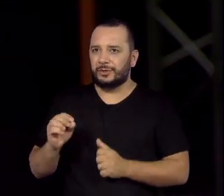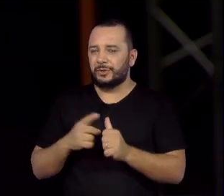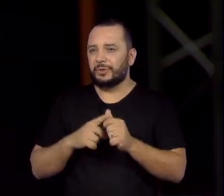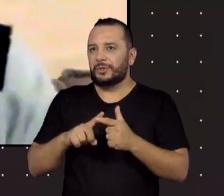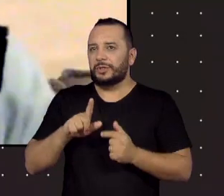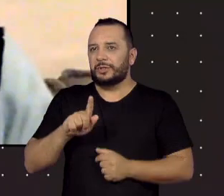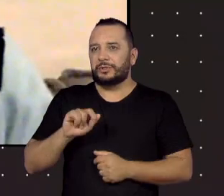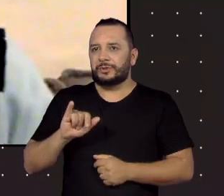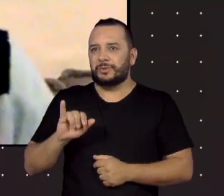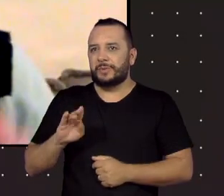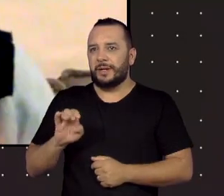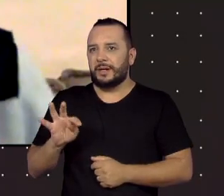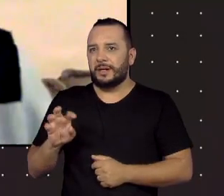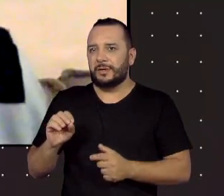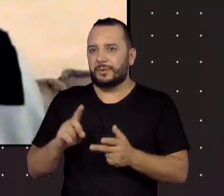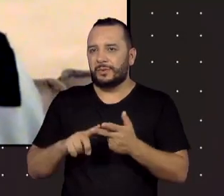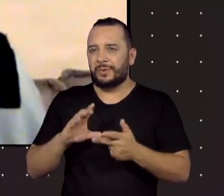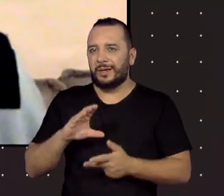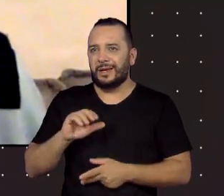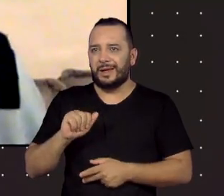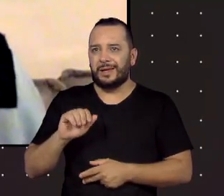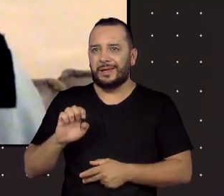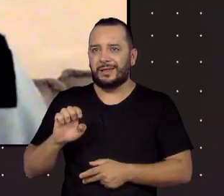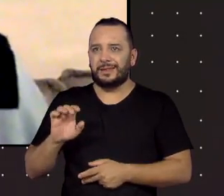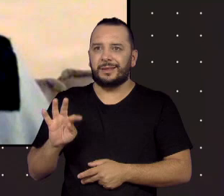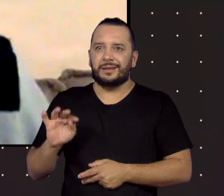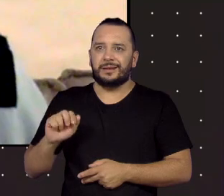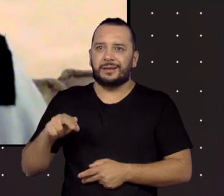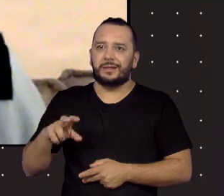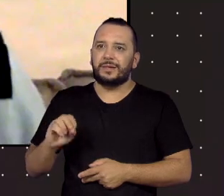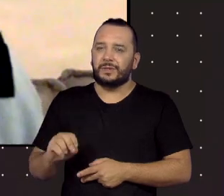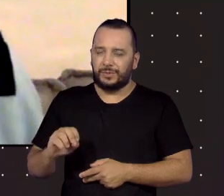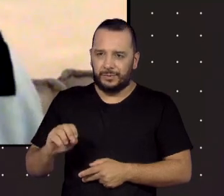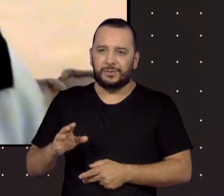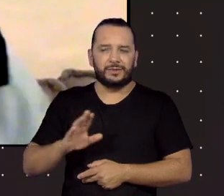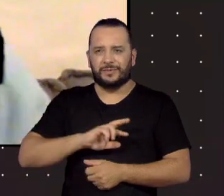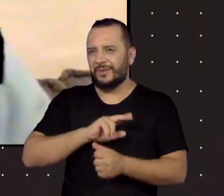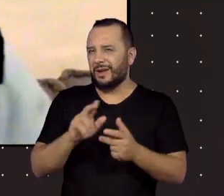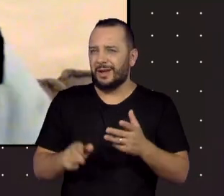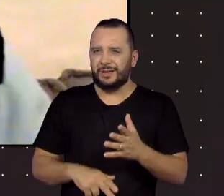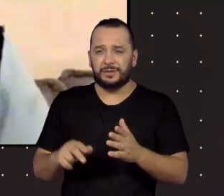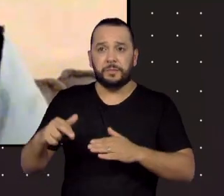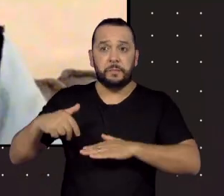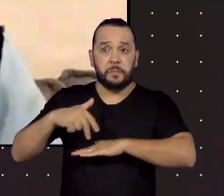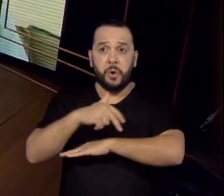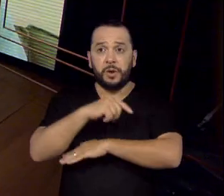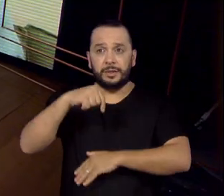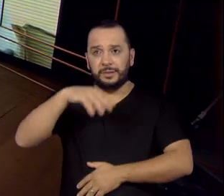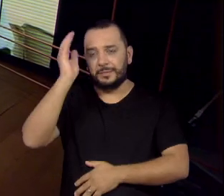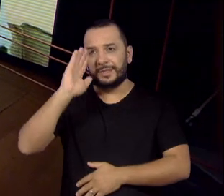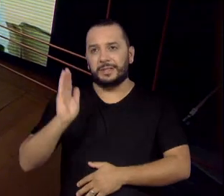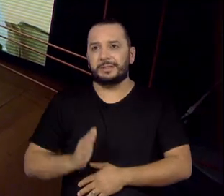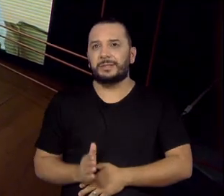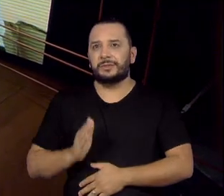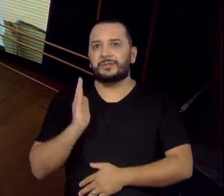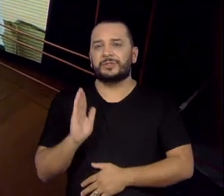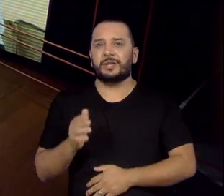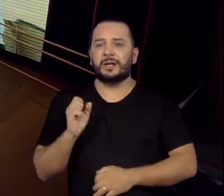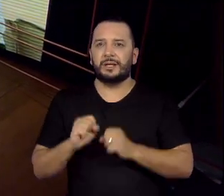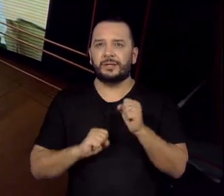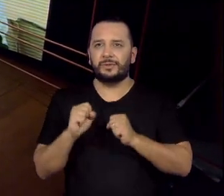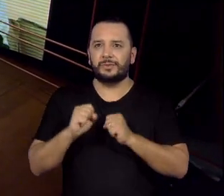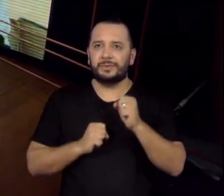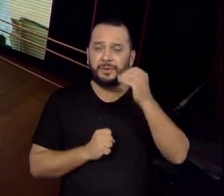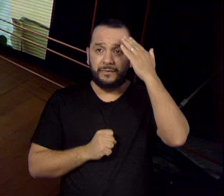com Caetano. Foi um momento em que a moda brasileira se tornou uma indústria.